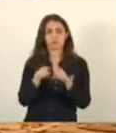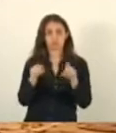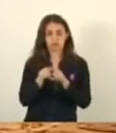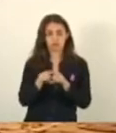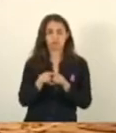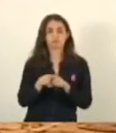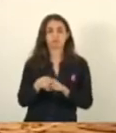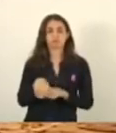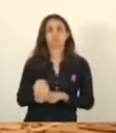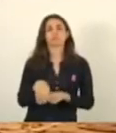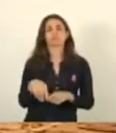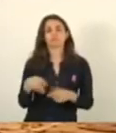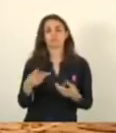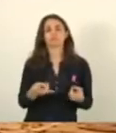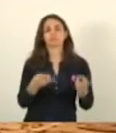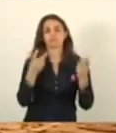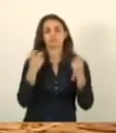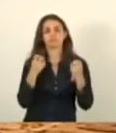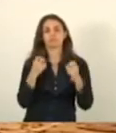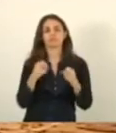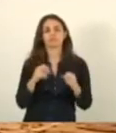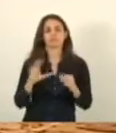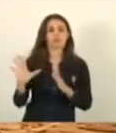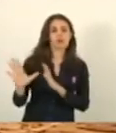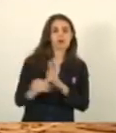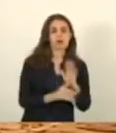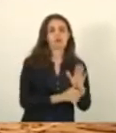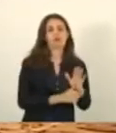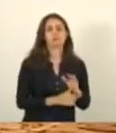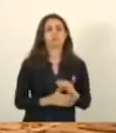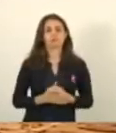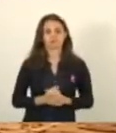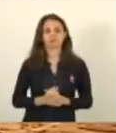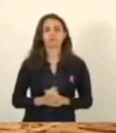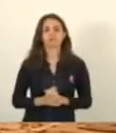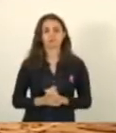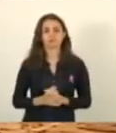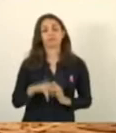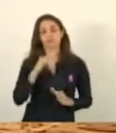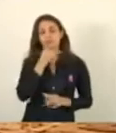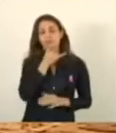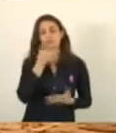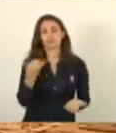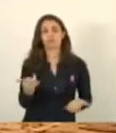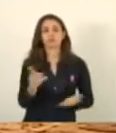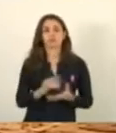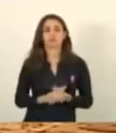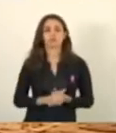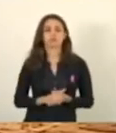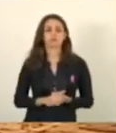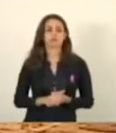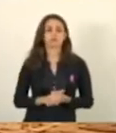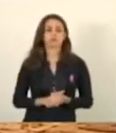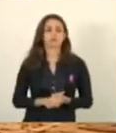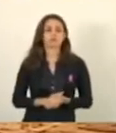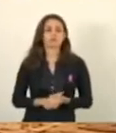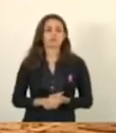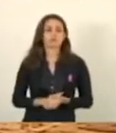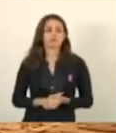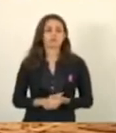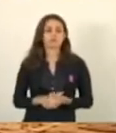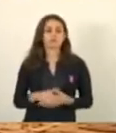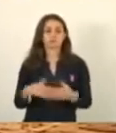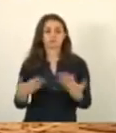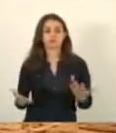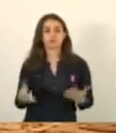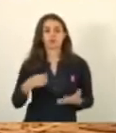da cidade, nós estamos vendo assaltos na luz do dia. E, segundo o governador, quando